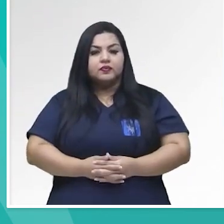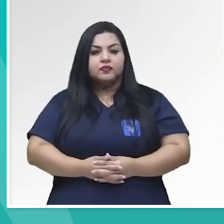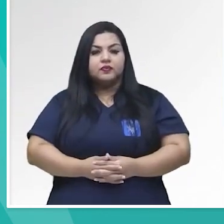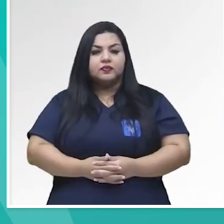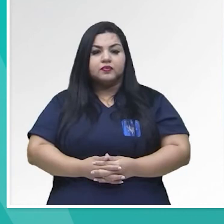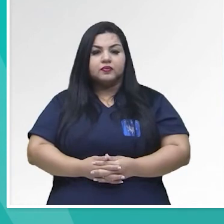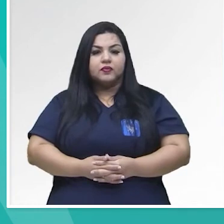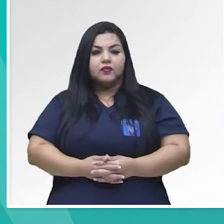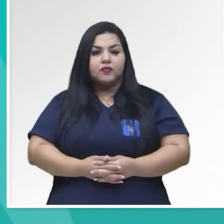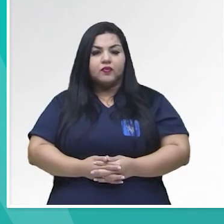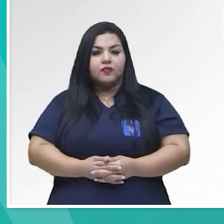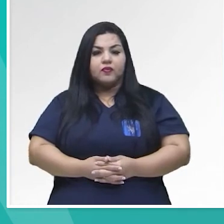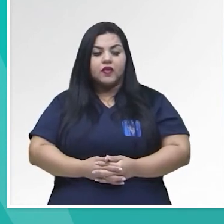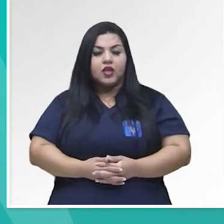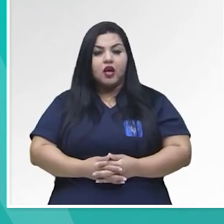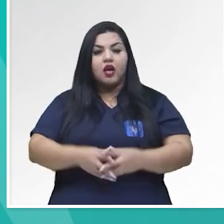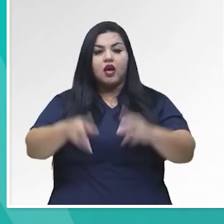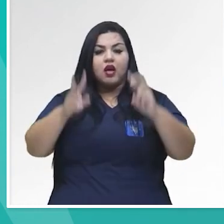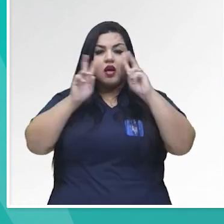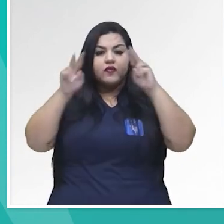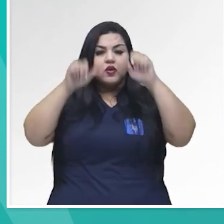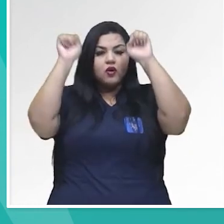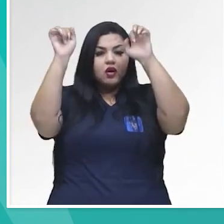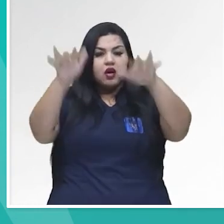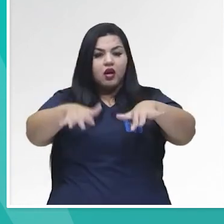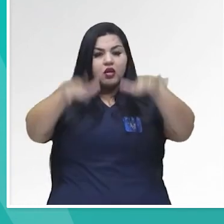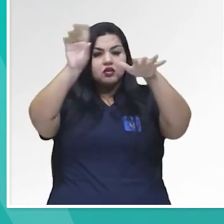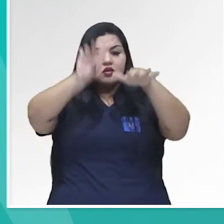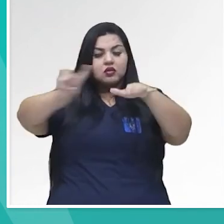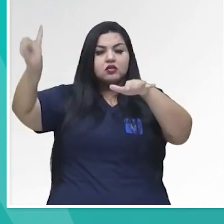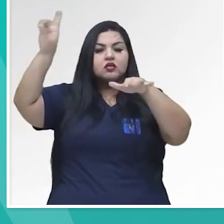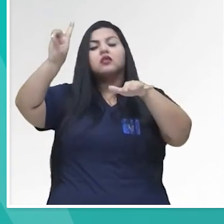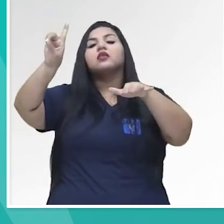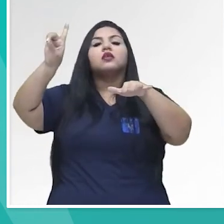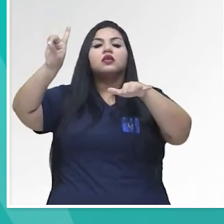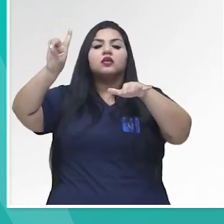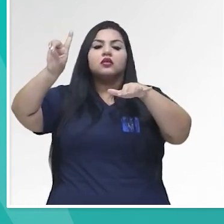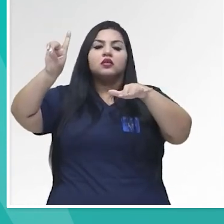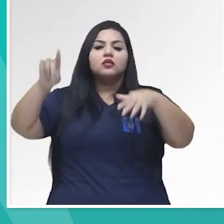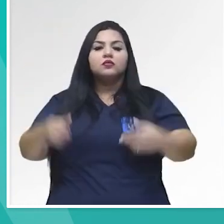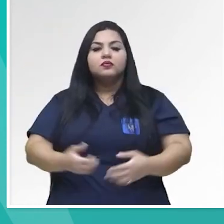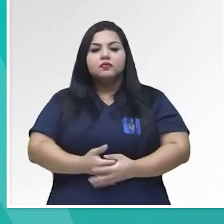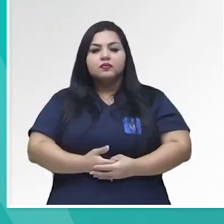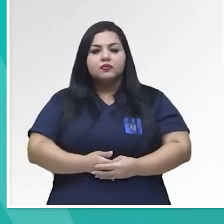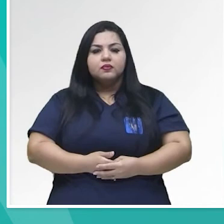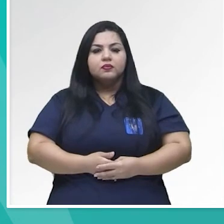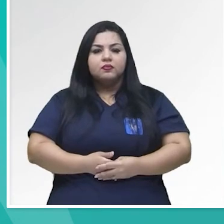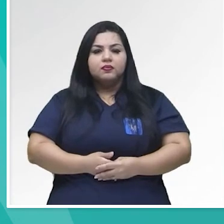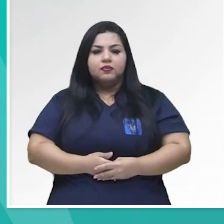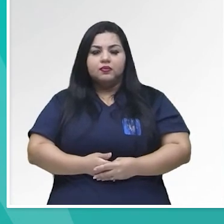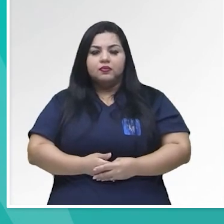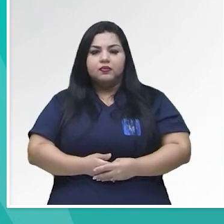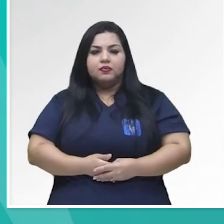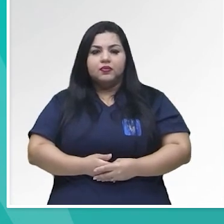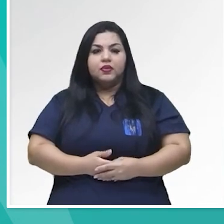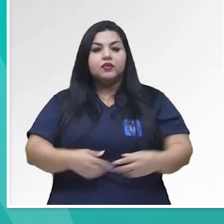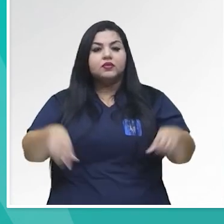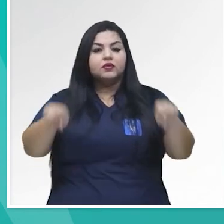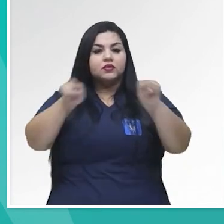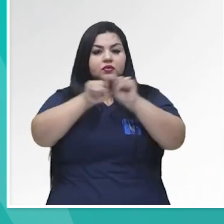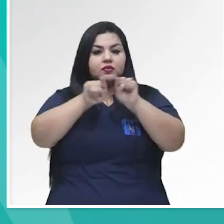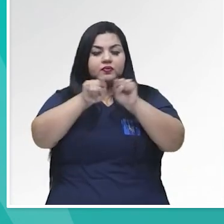Né? A graça de Deus, ela é sem limites, né? E também uma